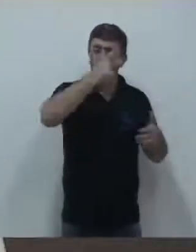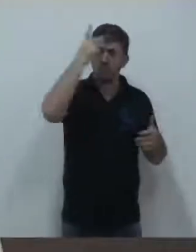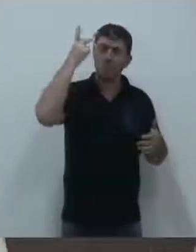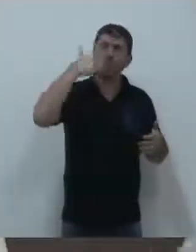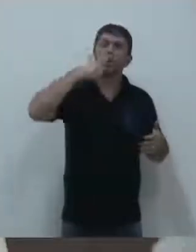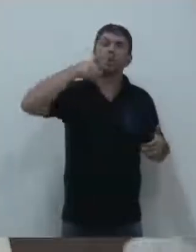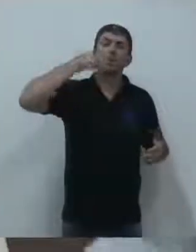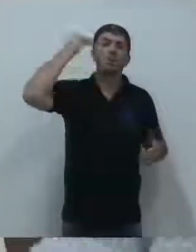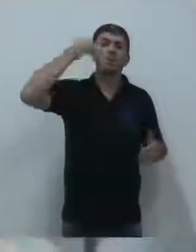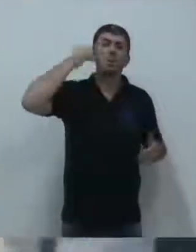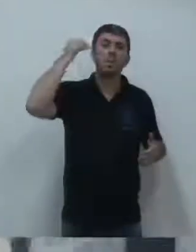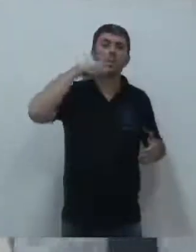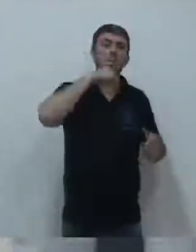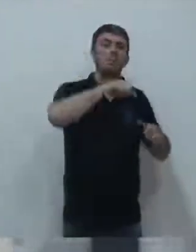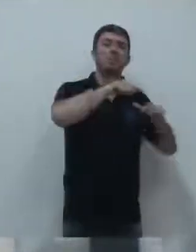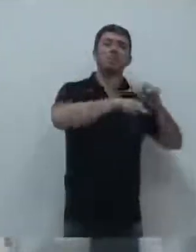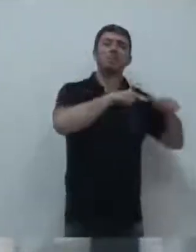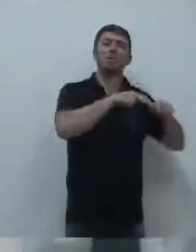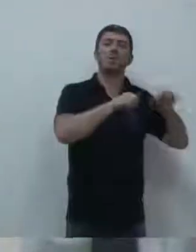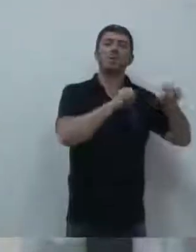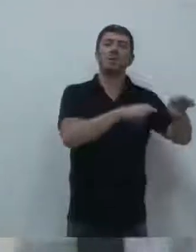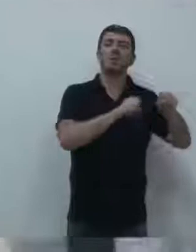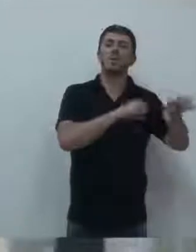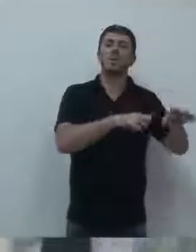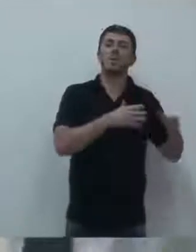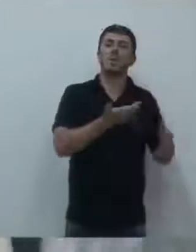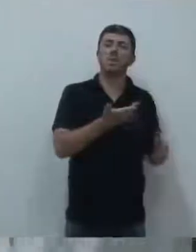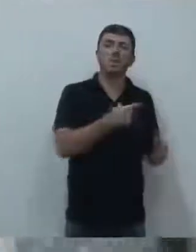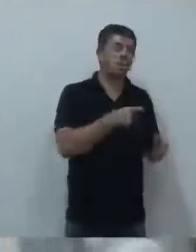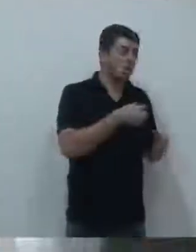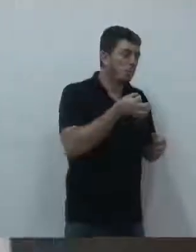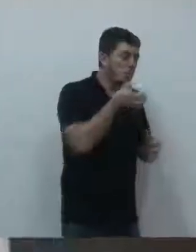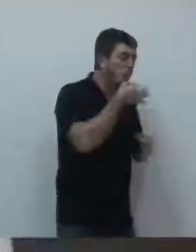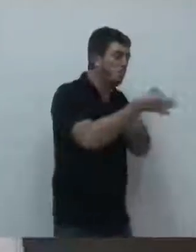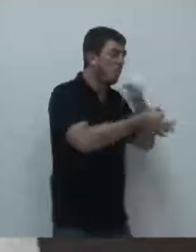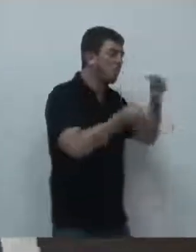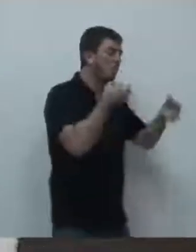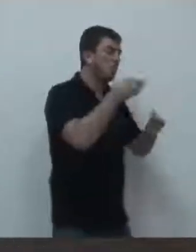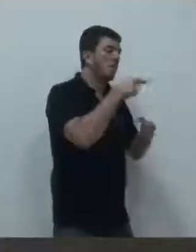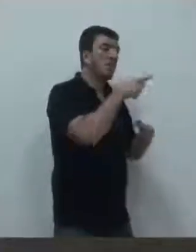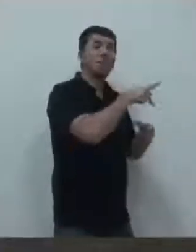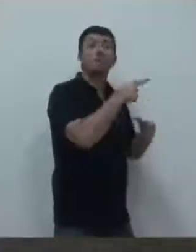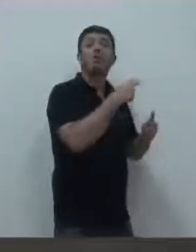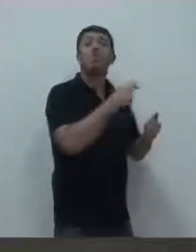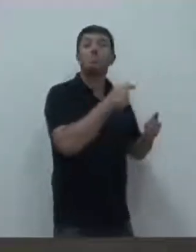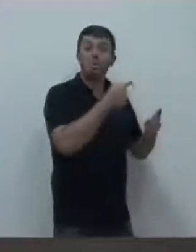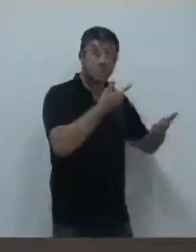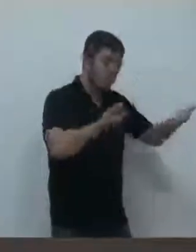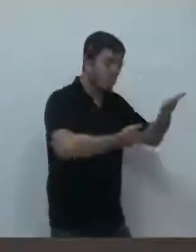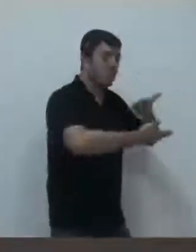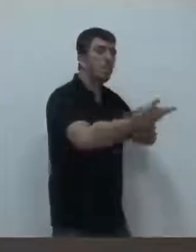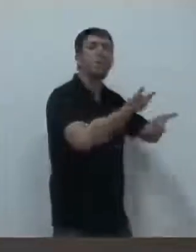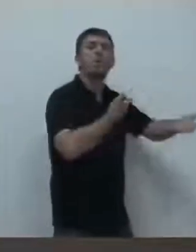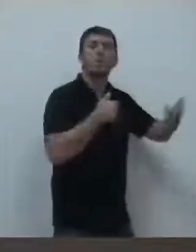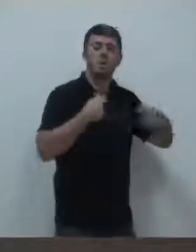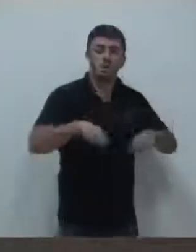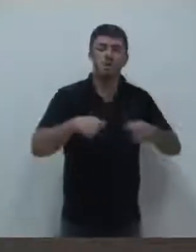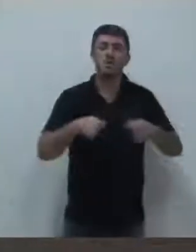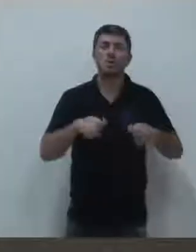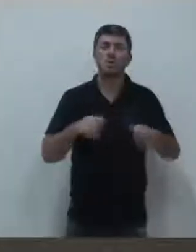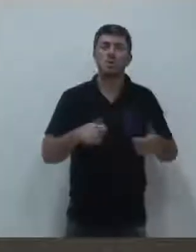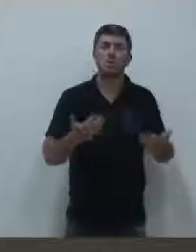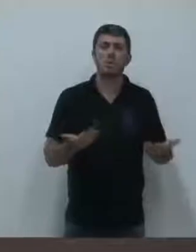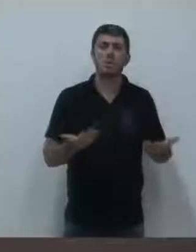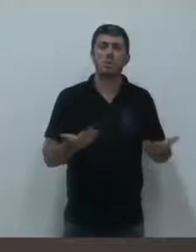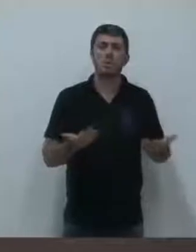da sala de aula querer dar palpite para os professores e professoras, nem ouve os professores e professoras. E aí vou mais além. Por isso que eu